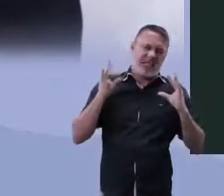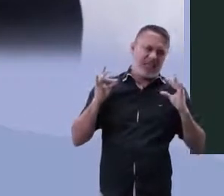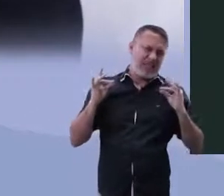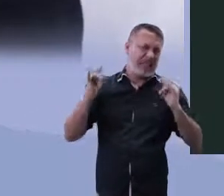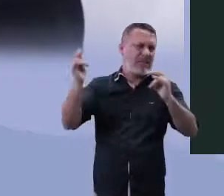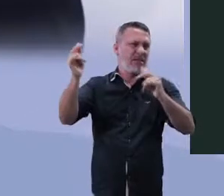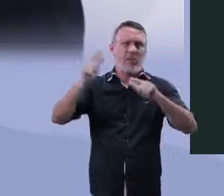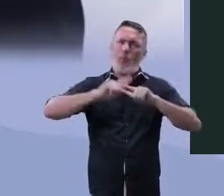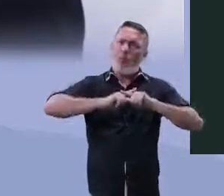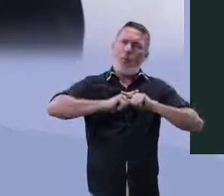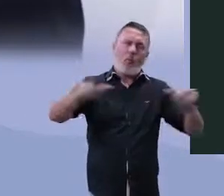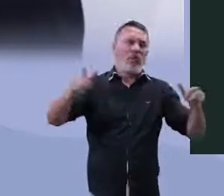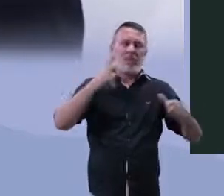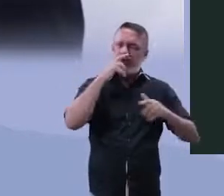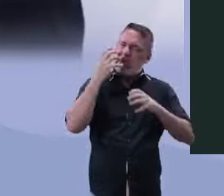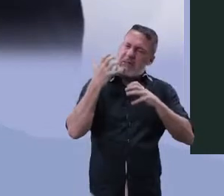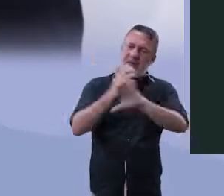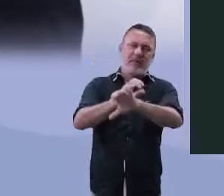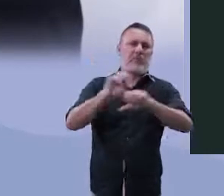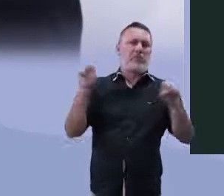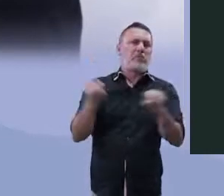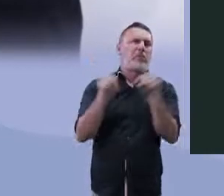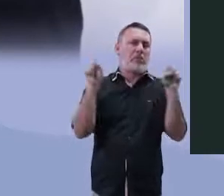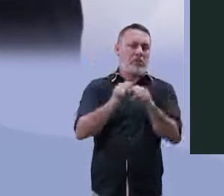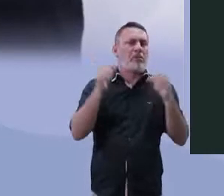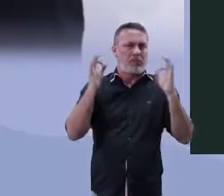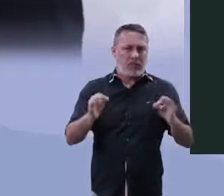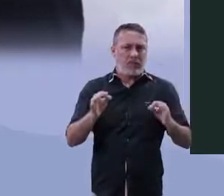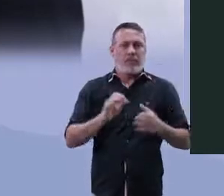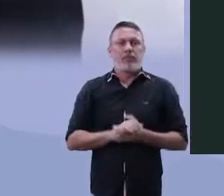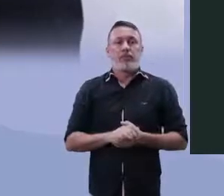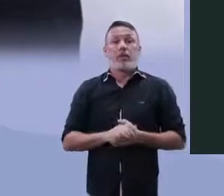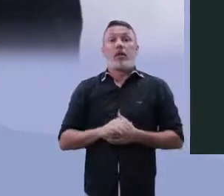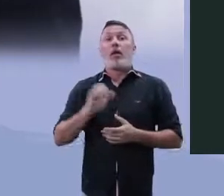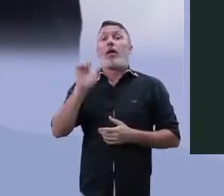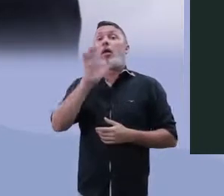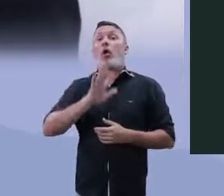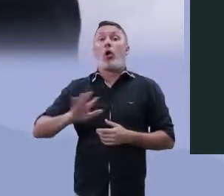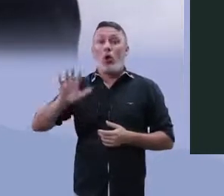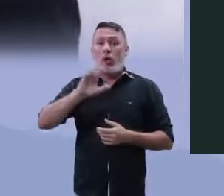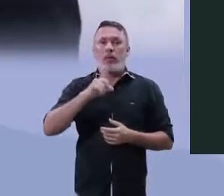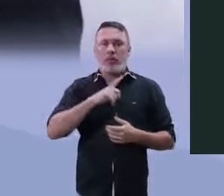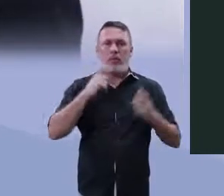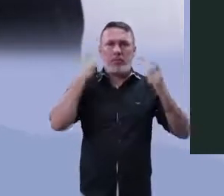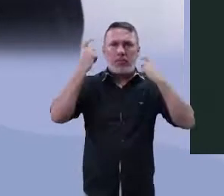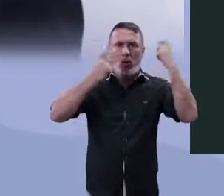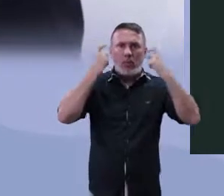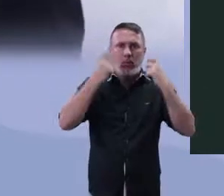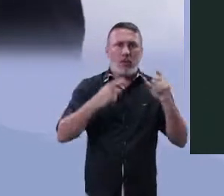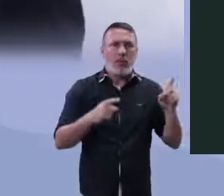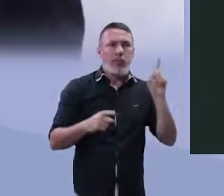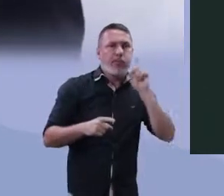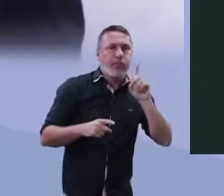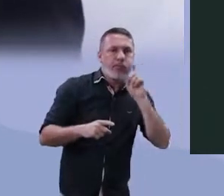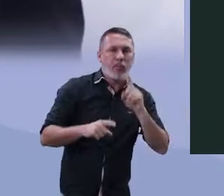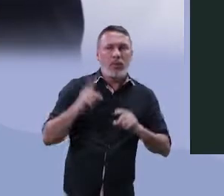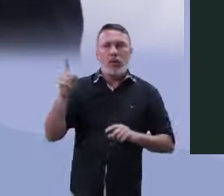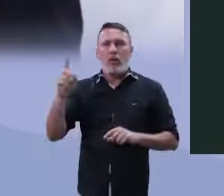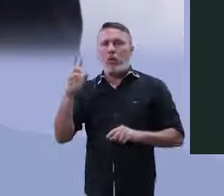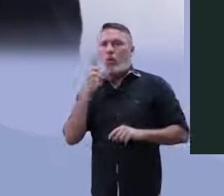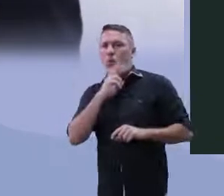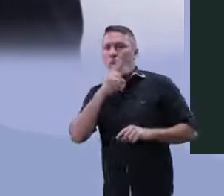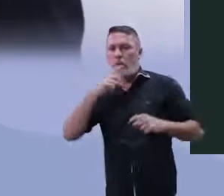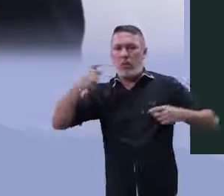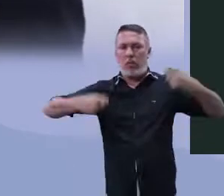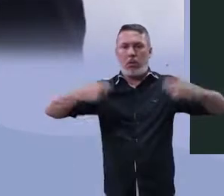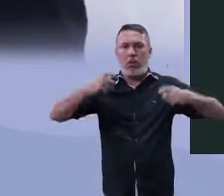superpotências, tá? Estados Unidos e União Soviética. Então, os europeus, né, preocupados com a eventualidade de uma